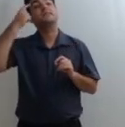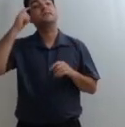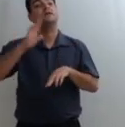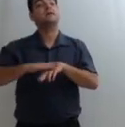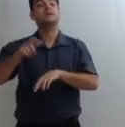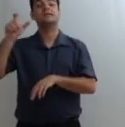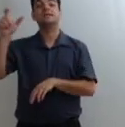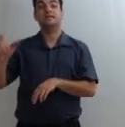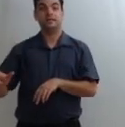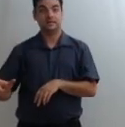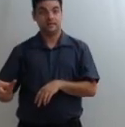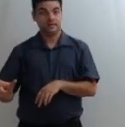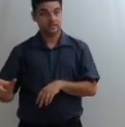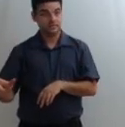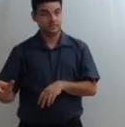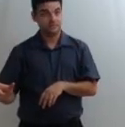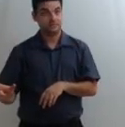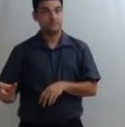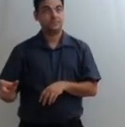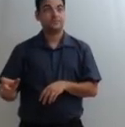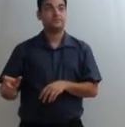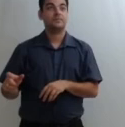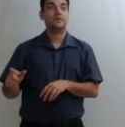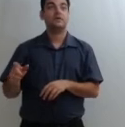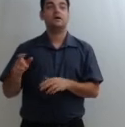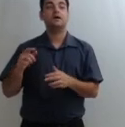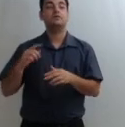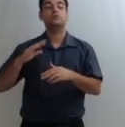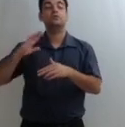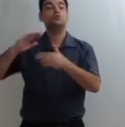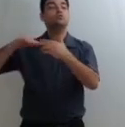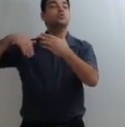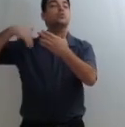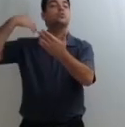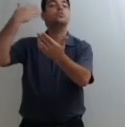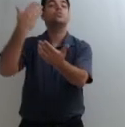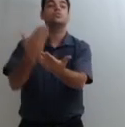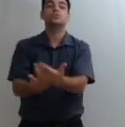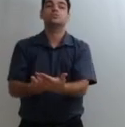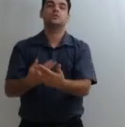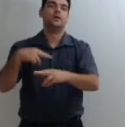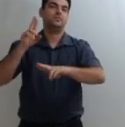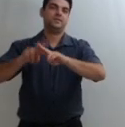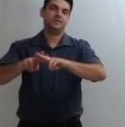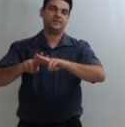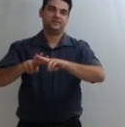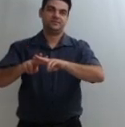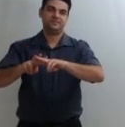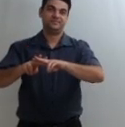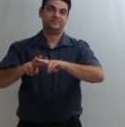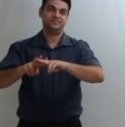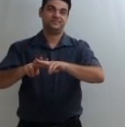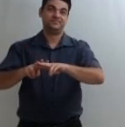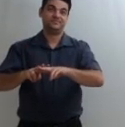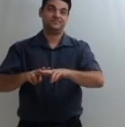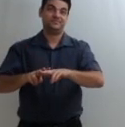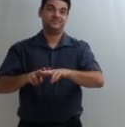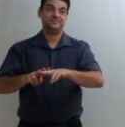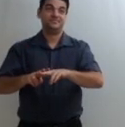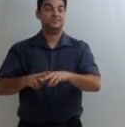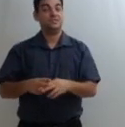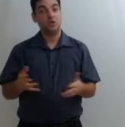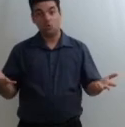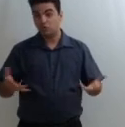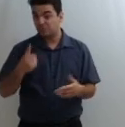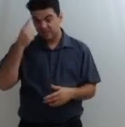do sentenciado durante toda a execução da pena. E, ao nosso sentir, essa nova